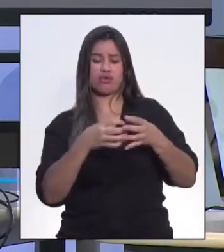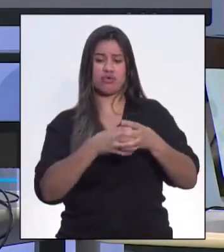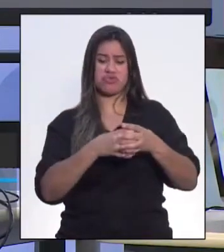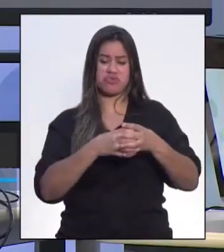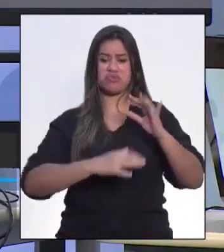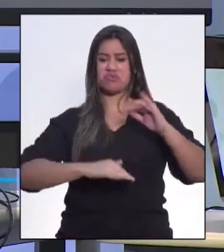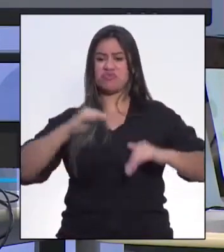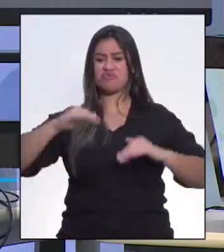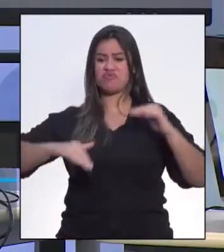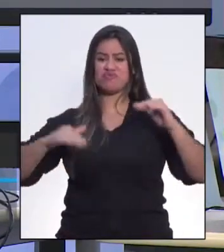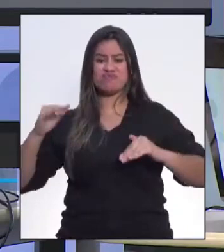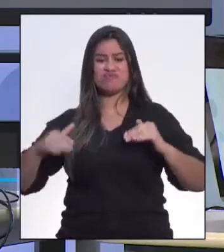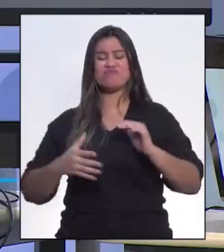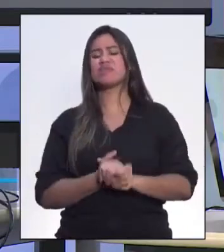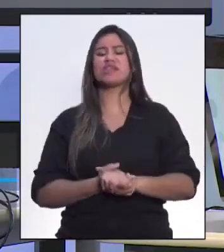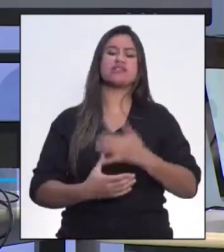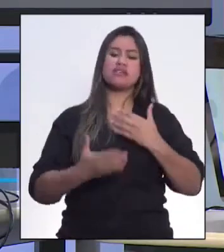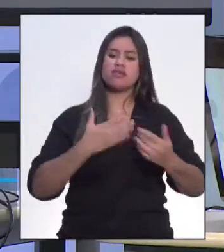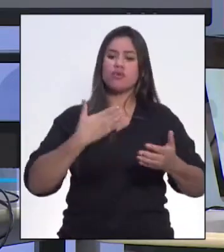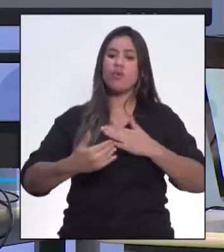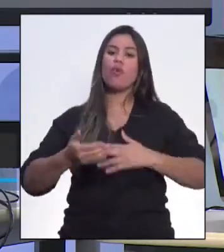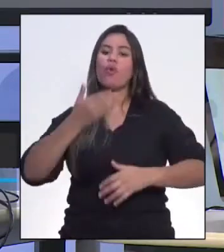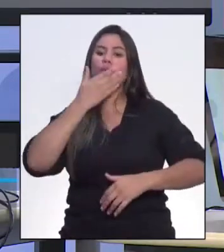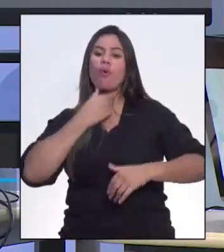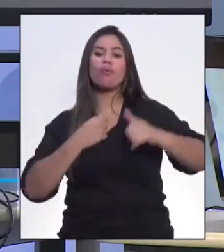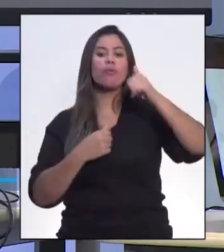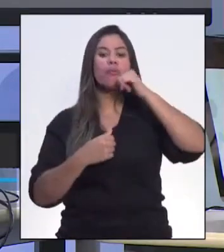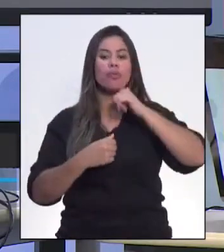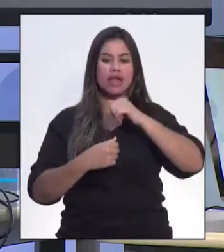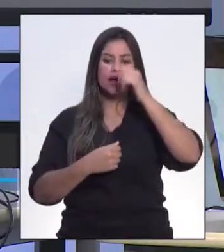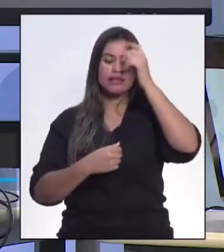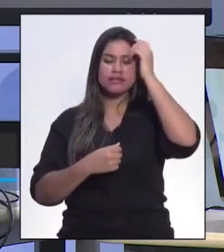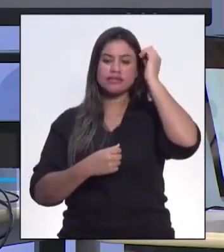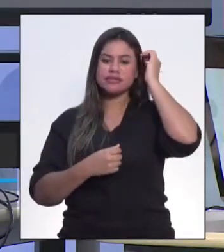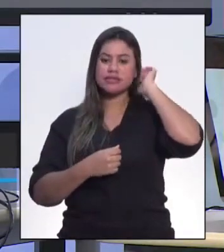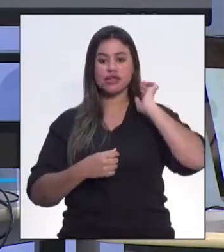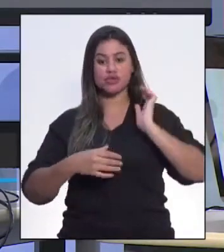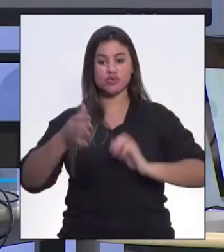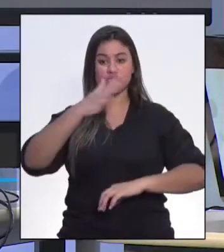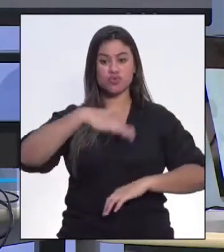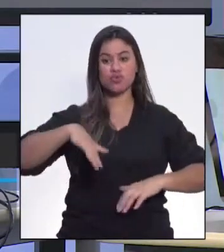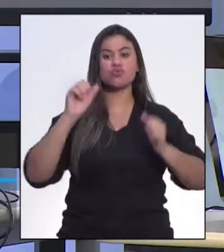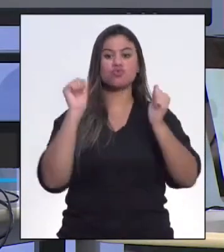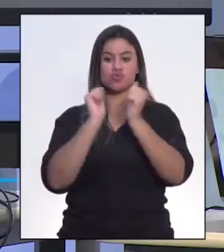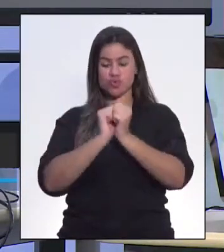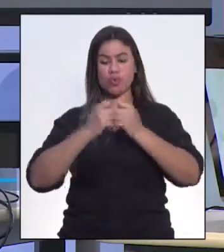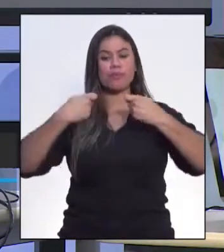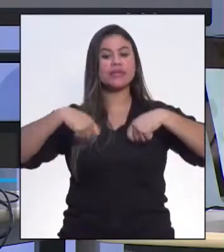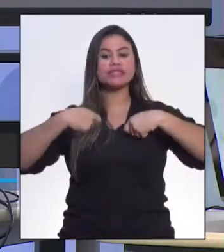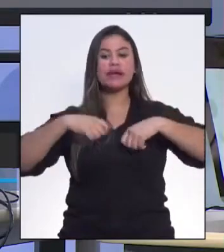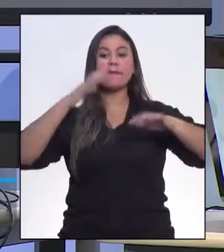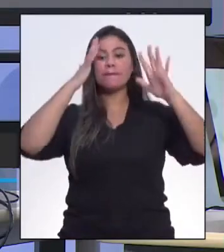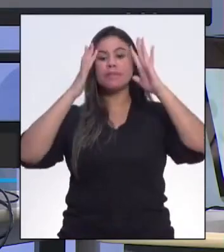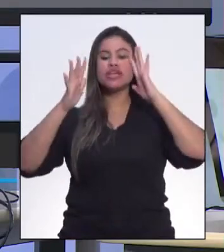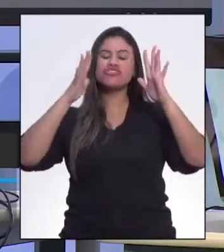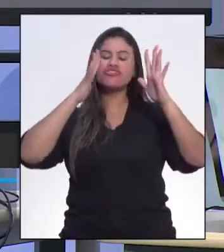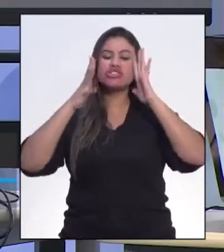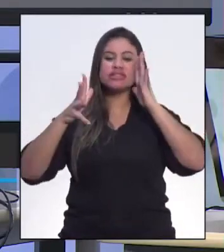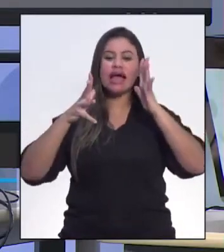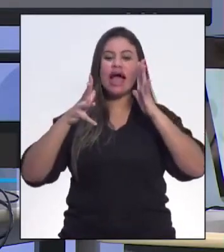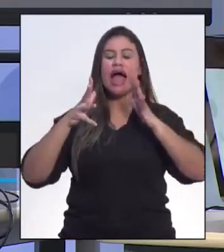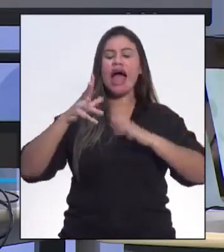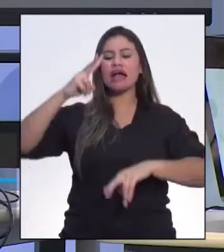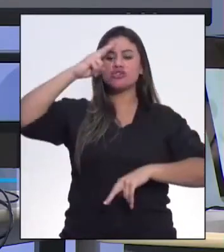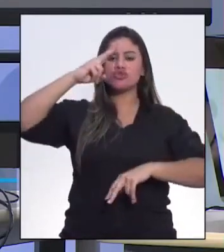outros. Então, tanto homens quanto mulheres, né, todos nós juntos precisamos pensar como a